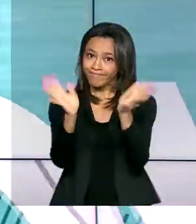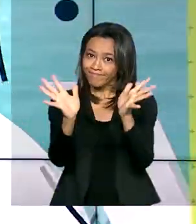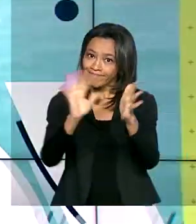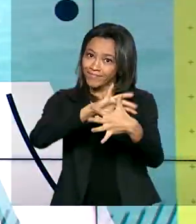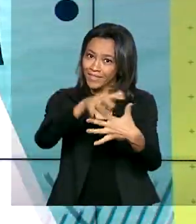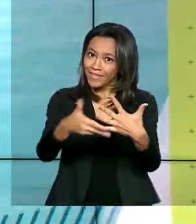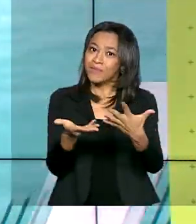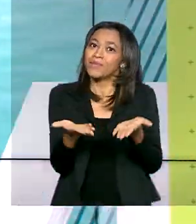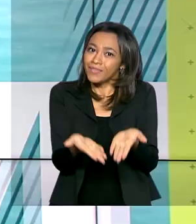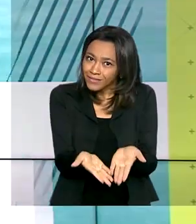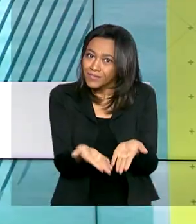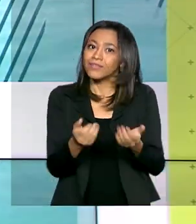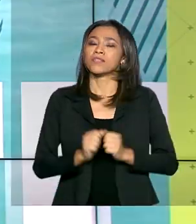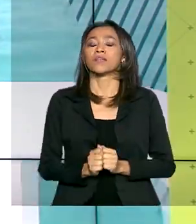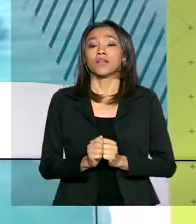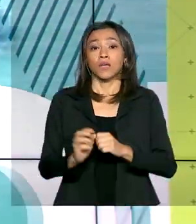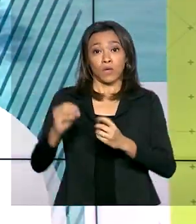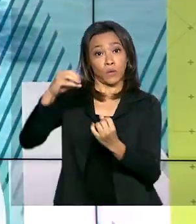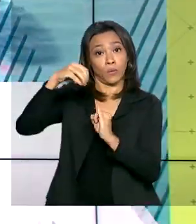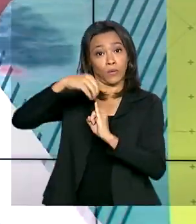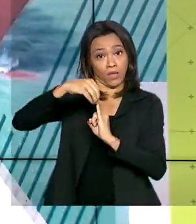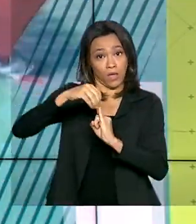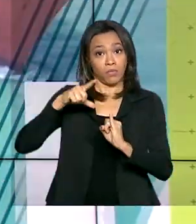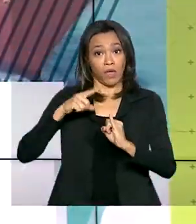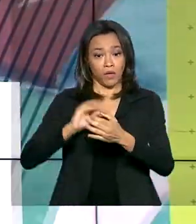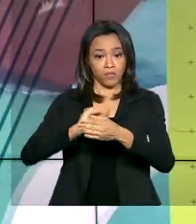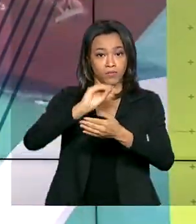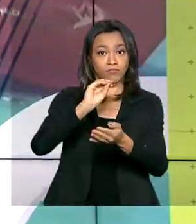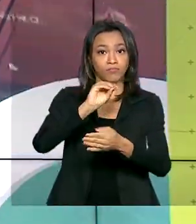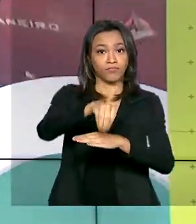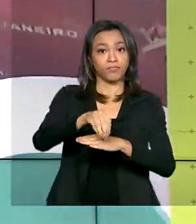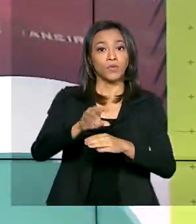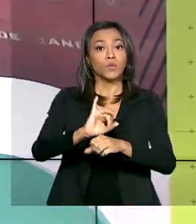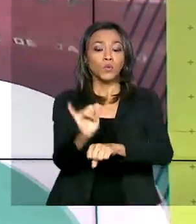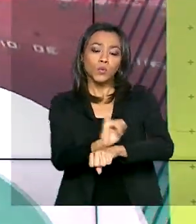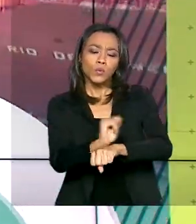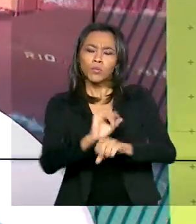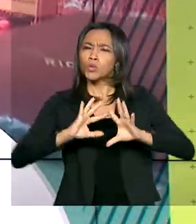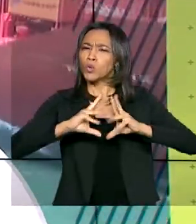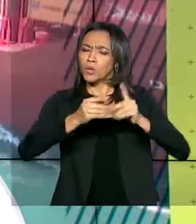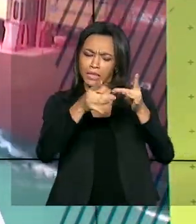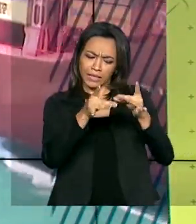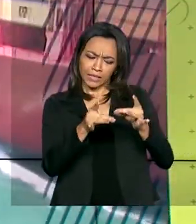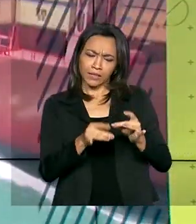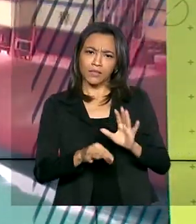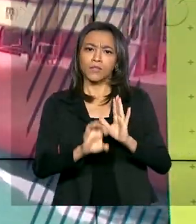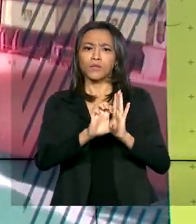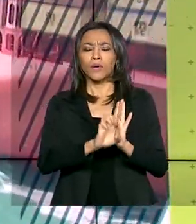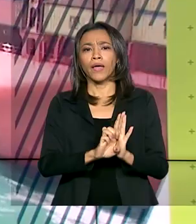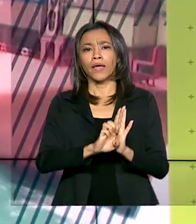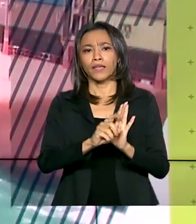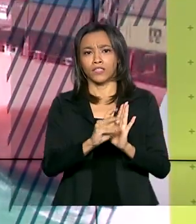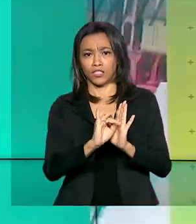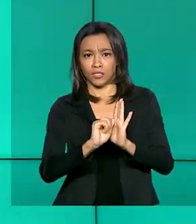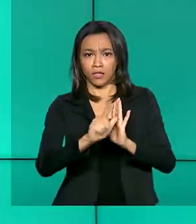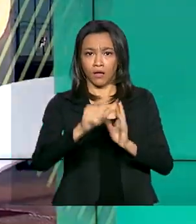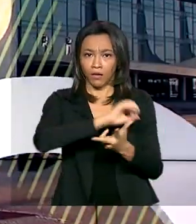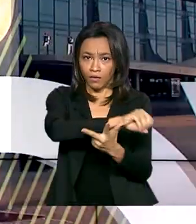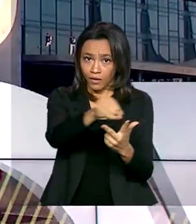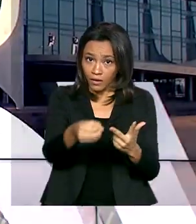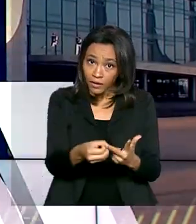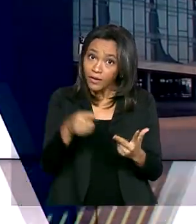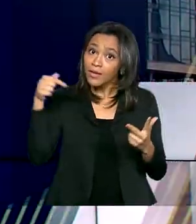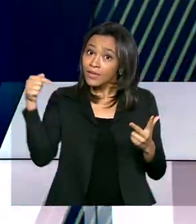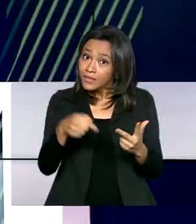Sinais. O Enem disponibilizou no canal do YouTube todo o conteúdo do edital do Enem impresso. A iniciativa